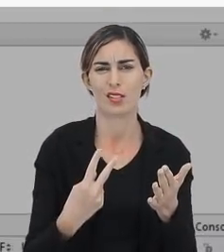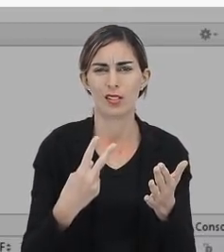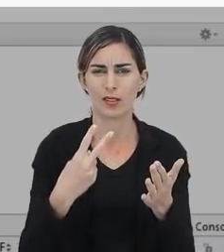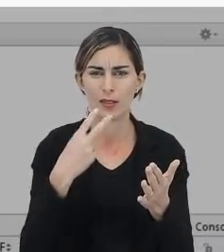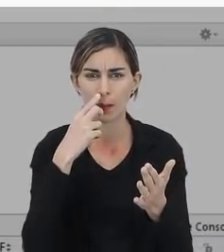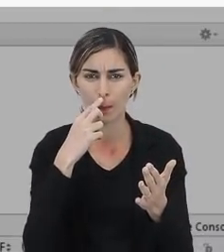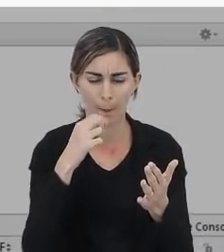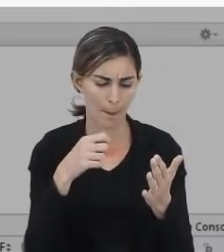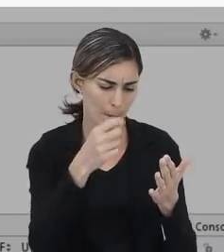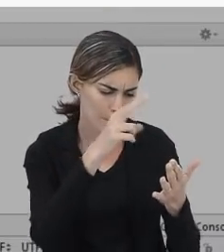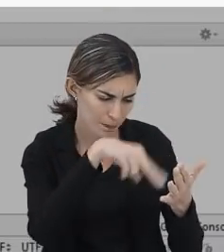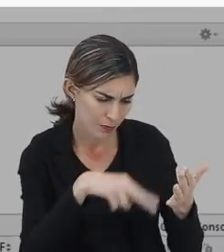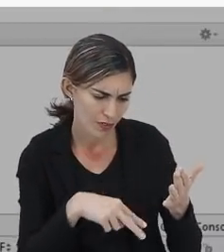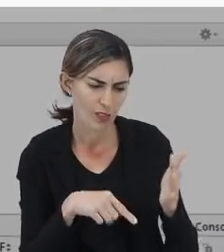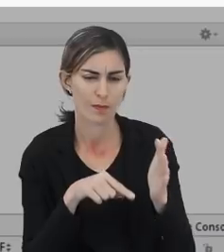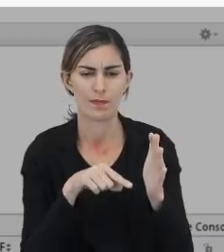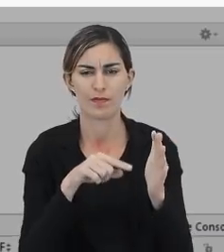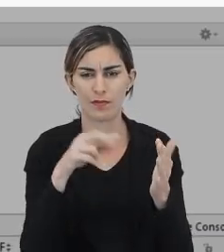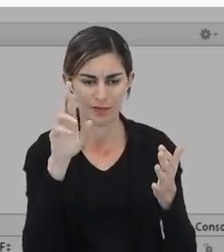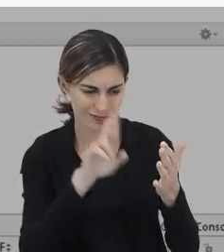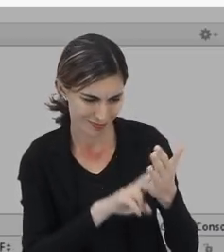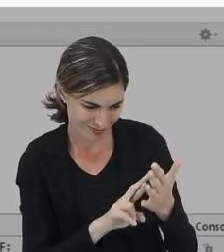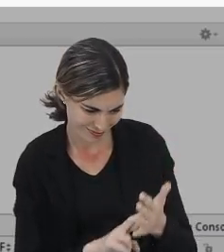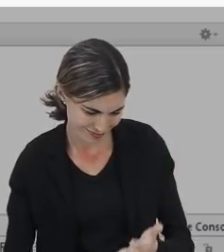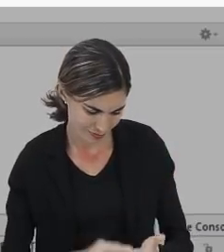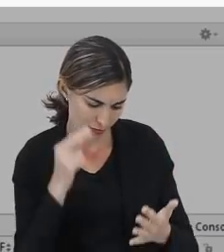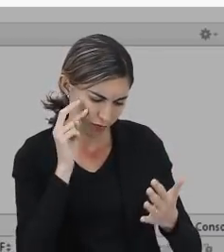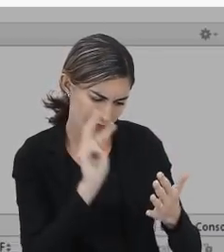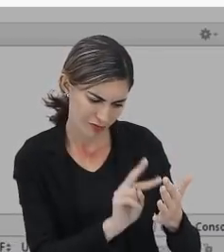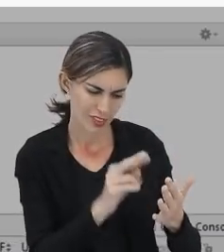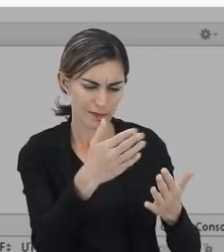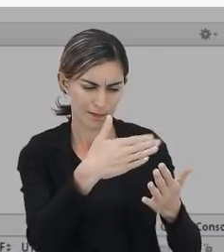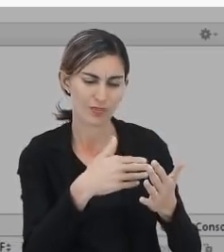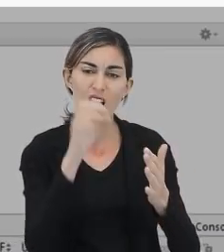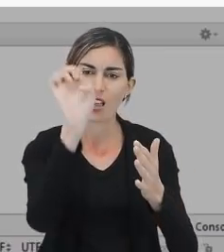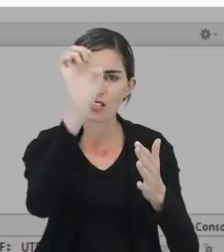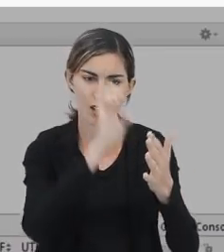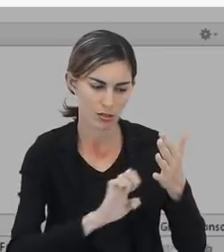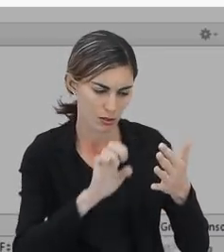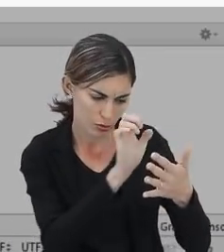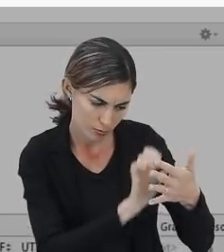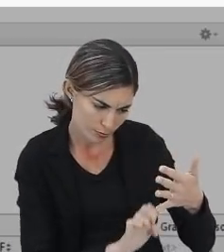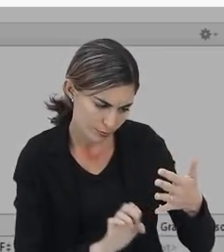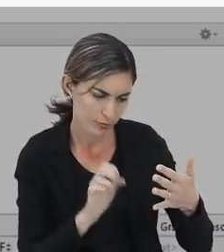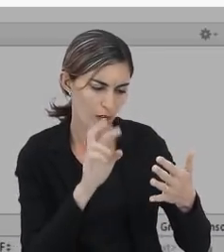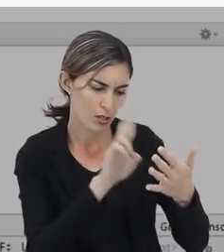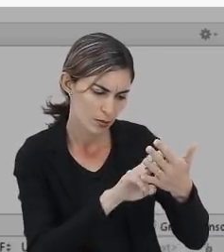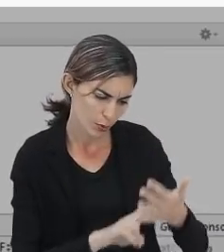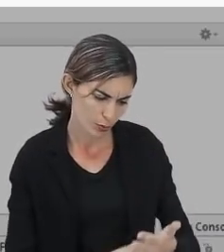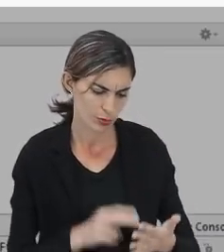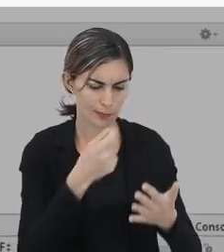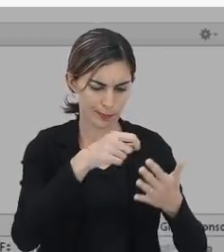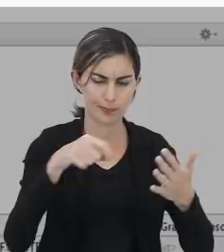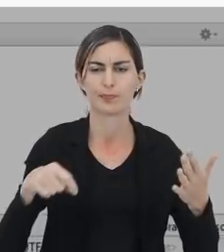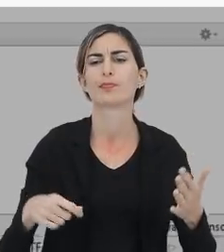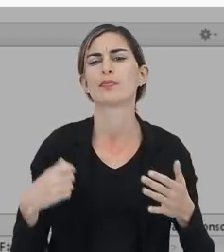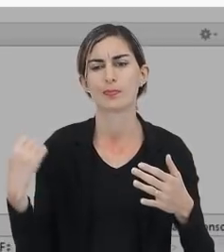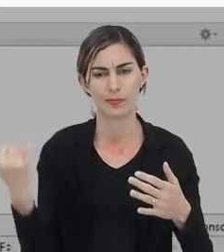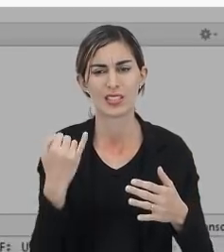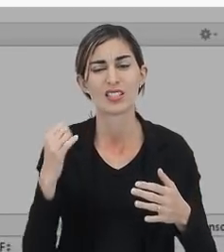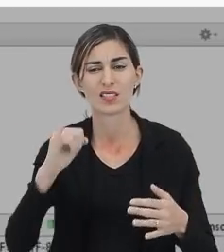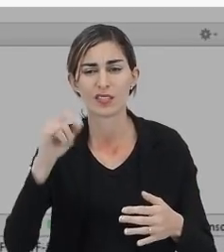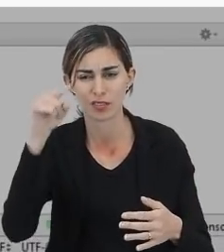você faça os exemplos e também tente resolver os exercícios sem olhar a resposta. Olha a